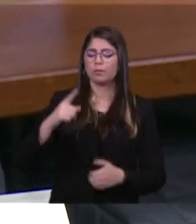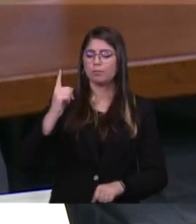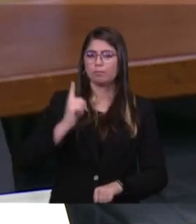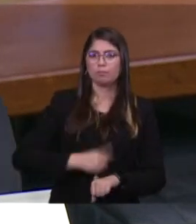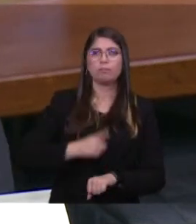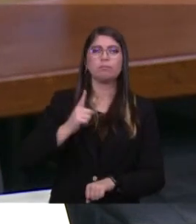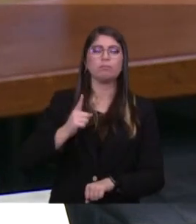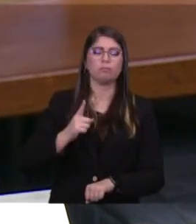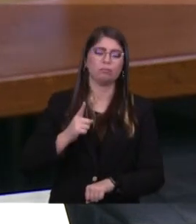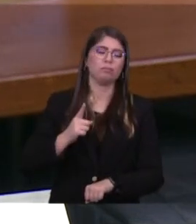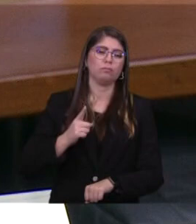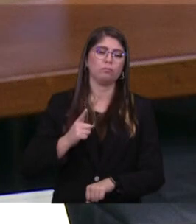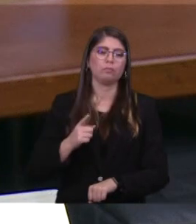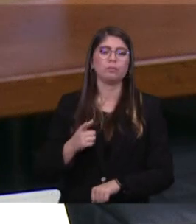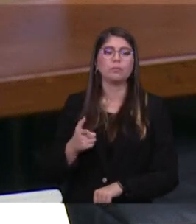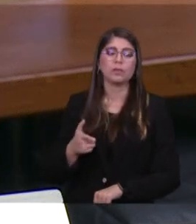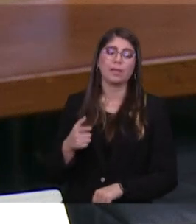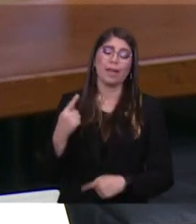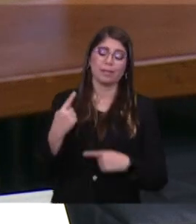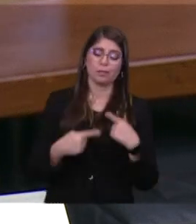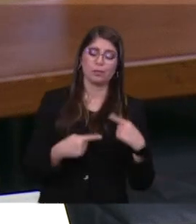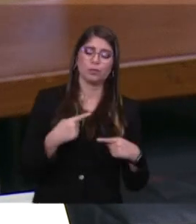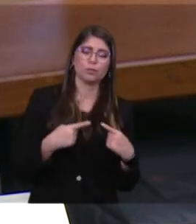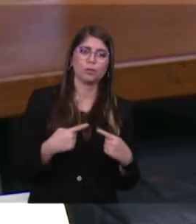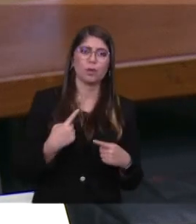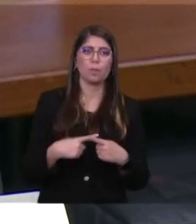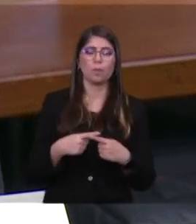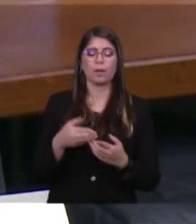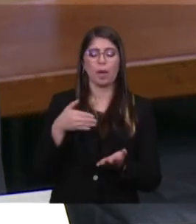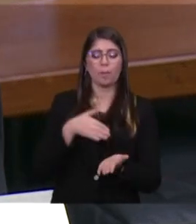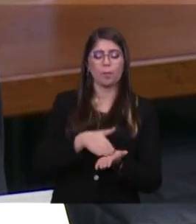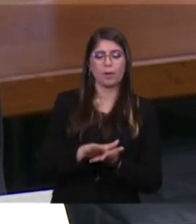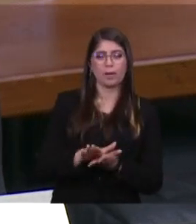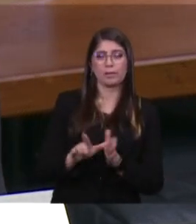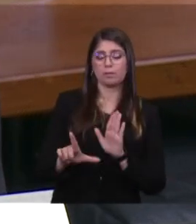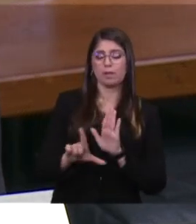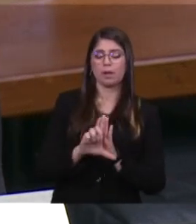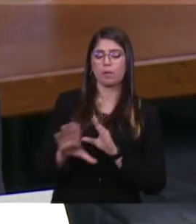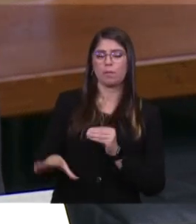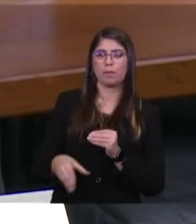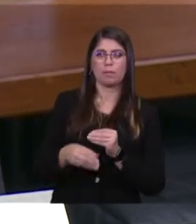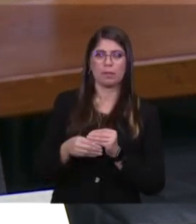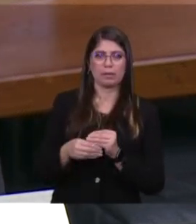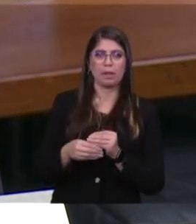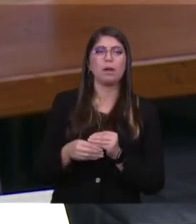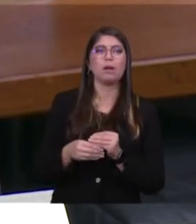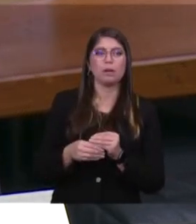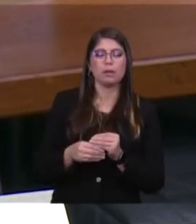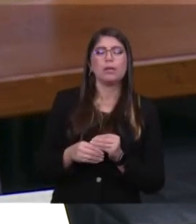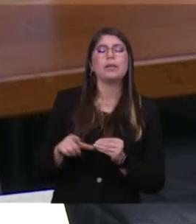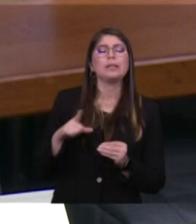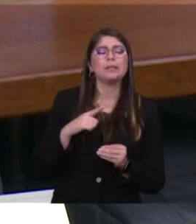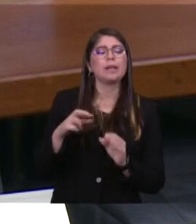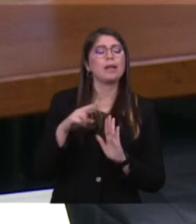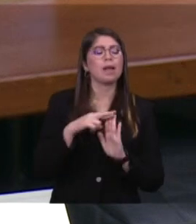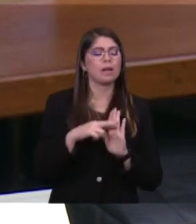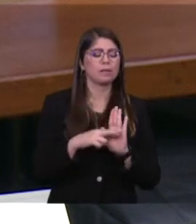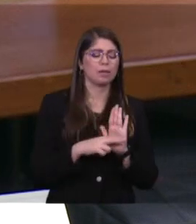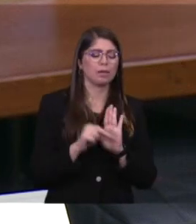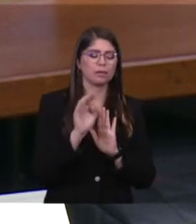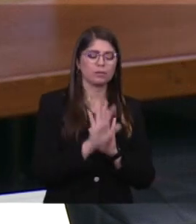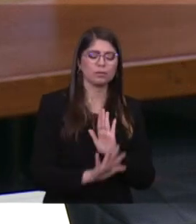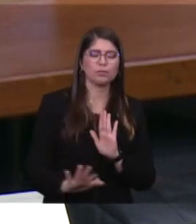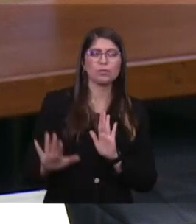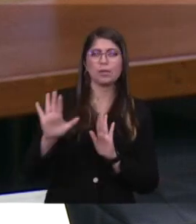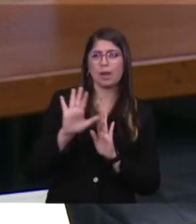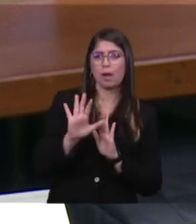imediatamente, e essa é uma das discussões, após a publicação da lei complementar, contendo as normas gerais do diferencial